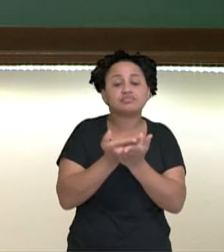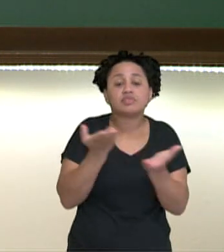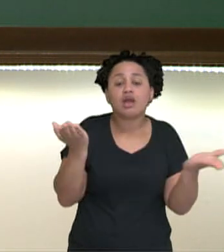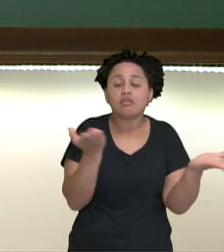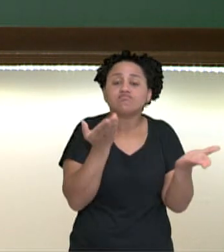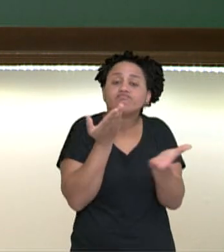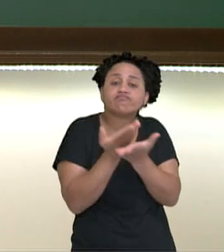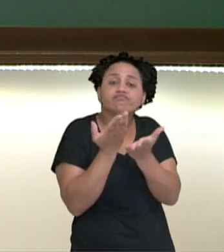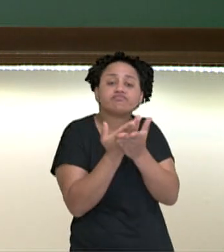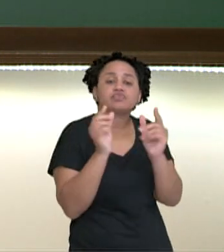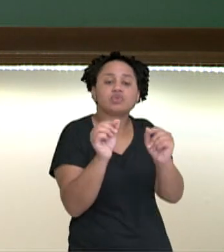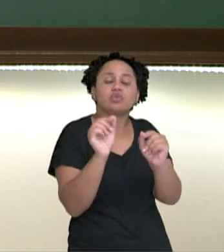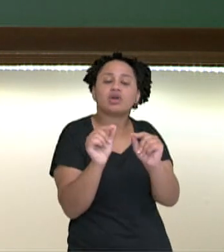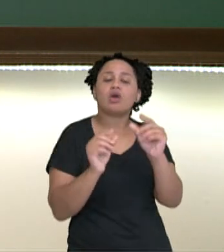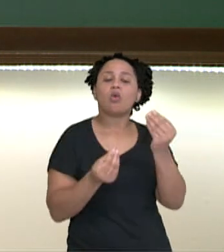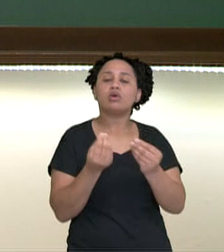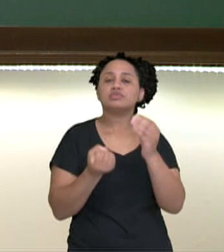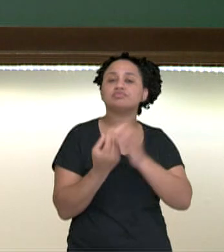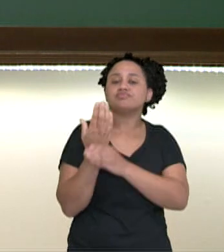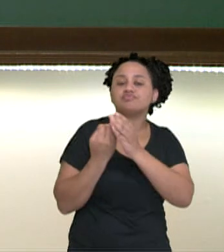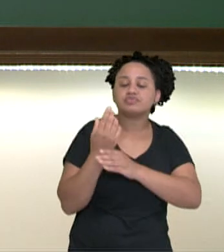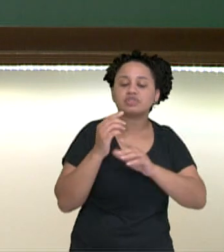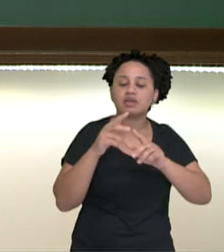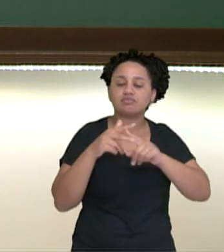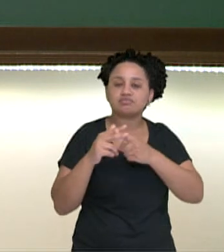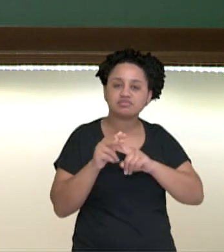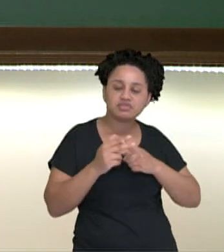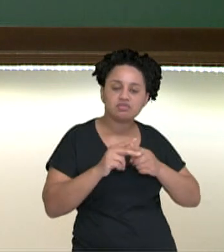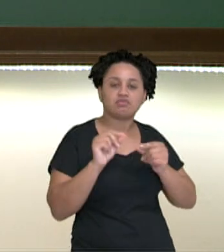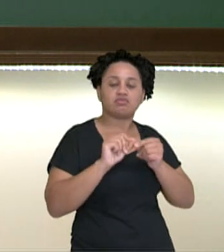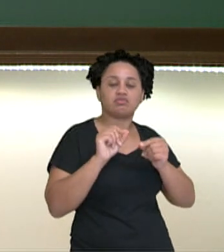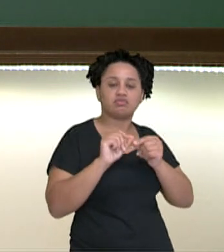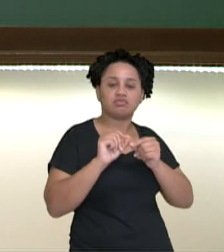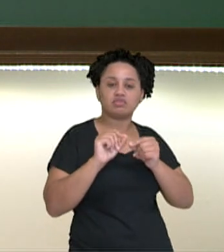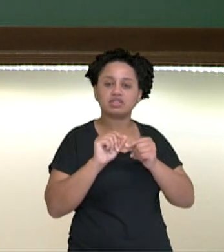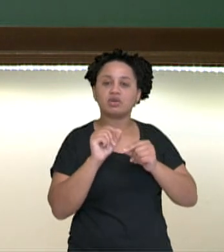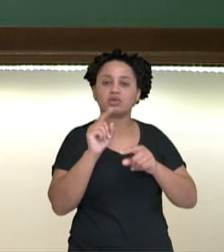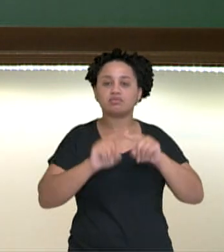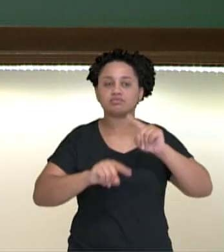iremos falar sobre construção dos instrumentos musicais ao longo da história.